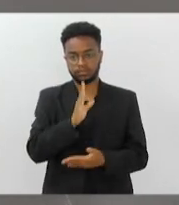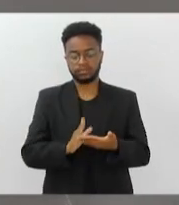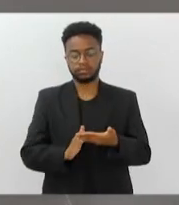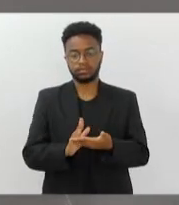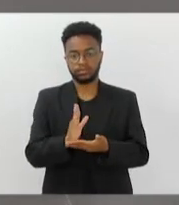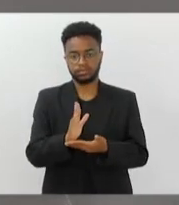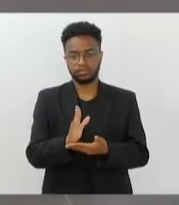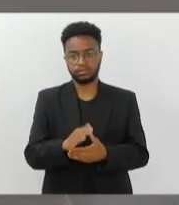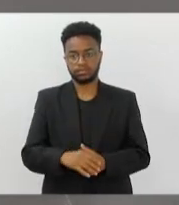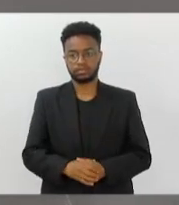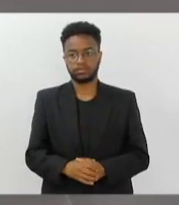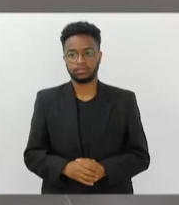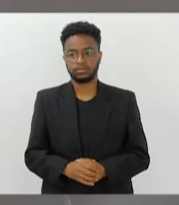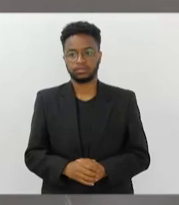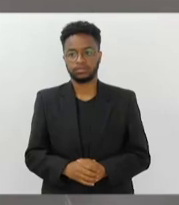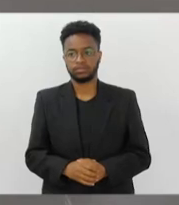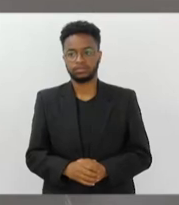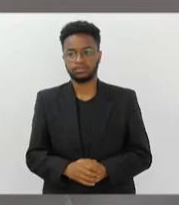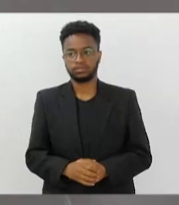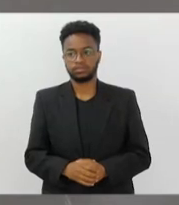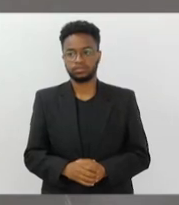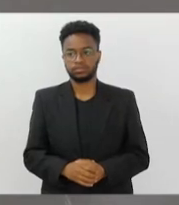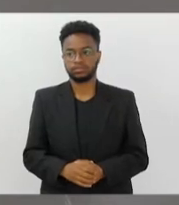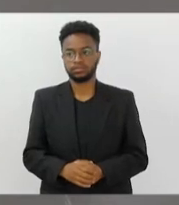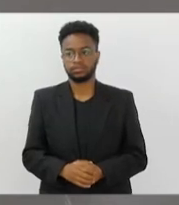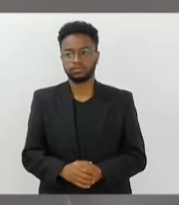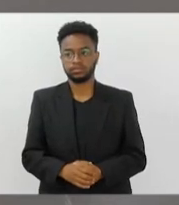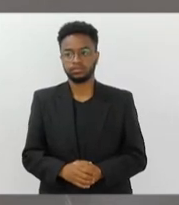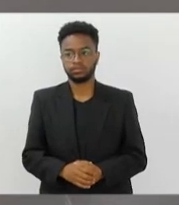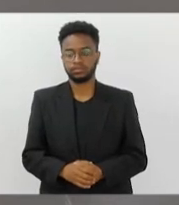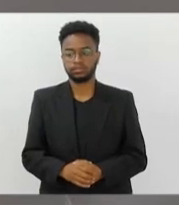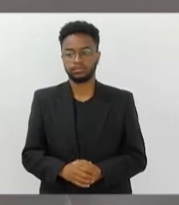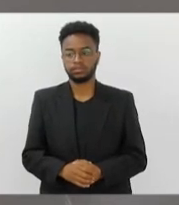estão. Aprovado.